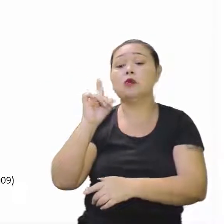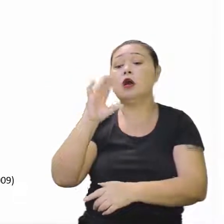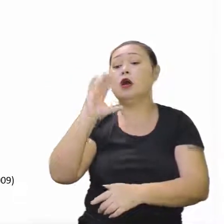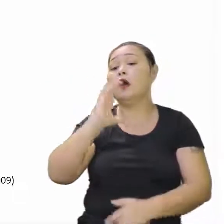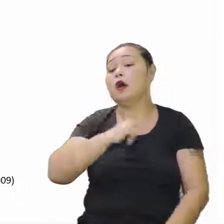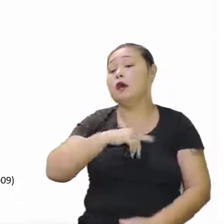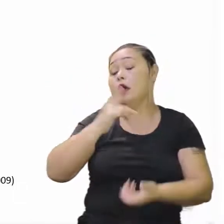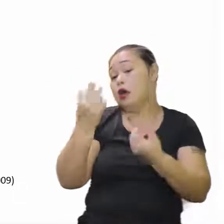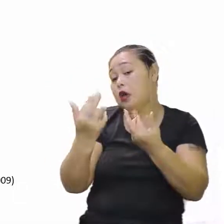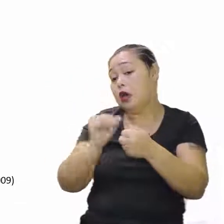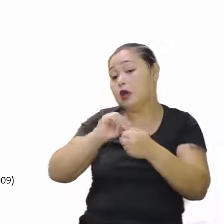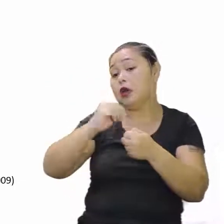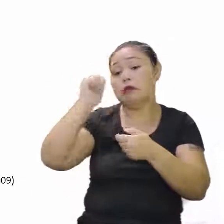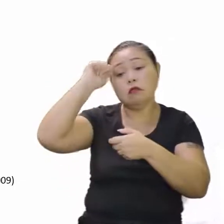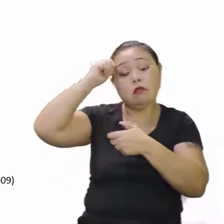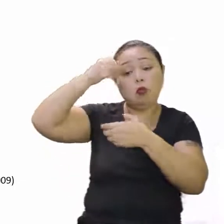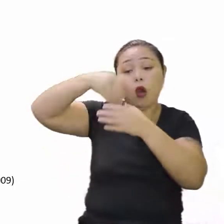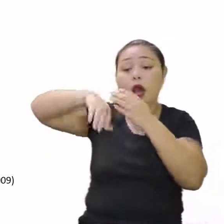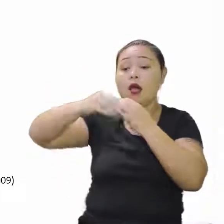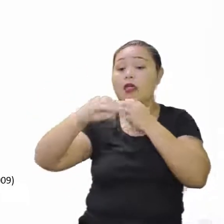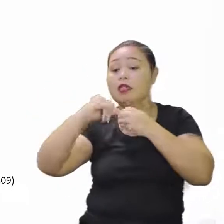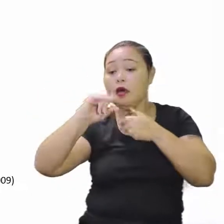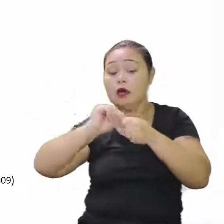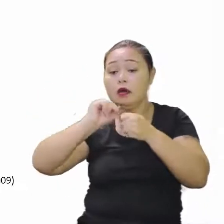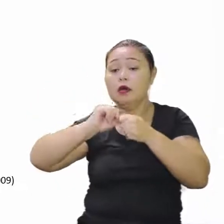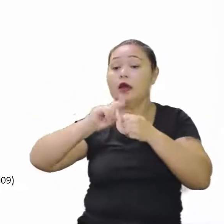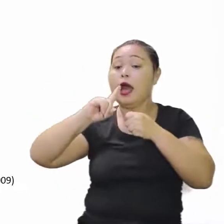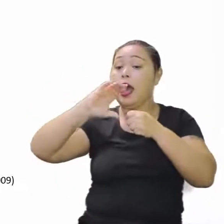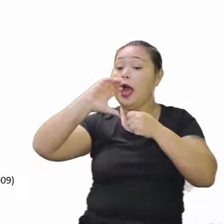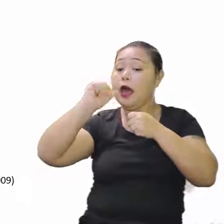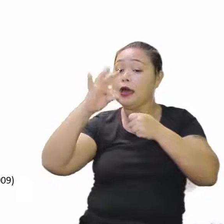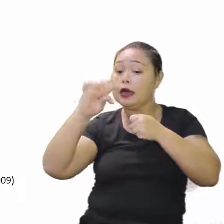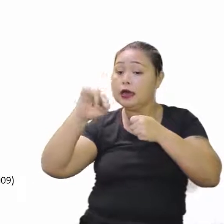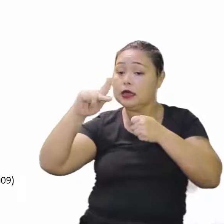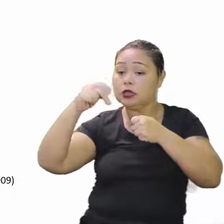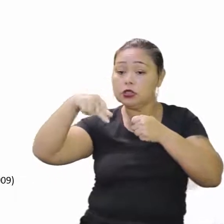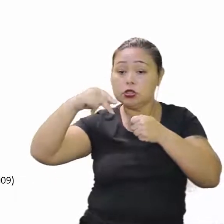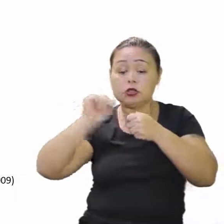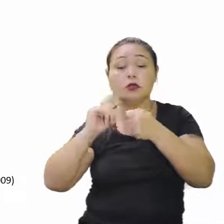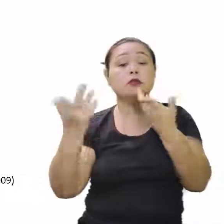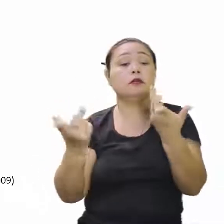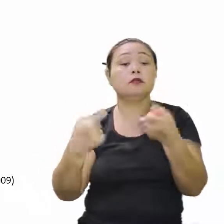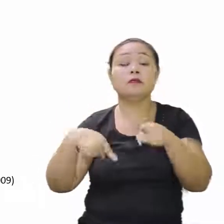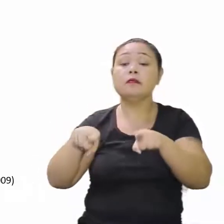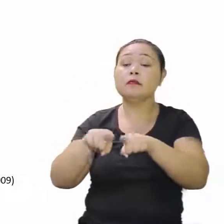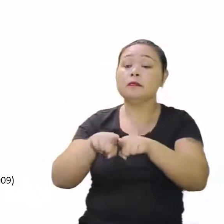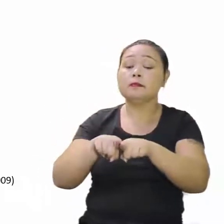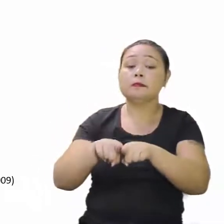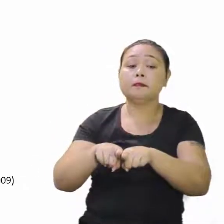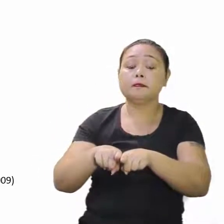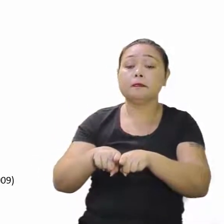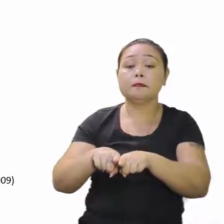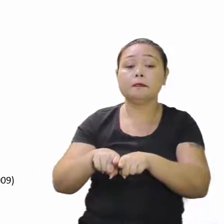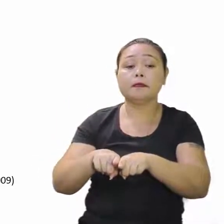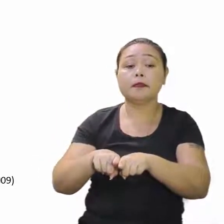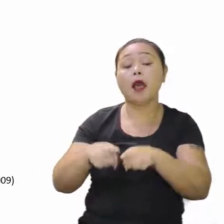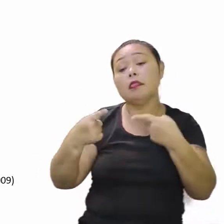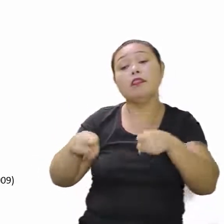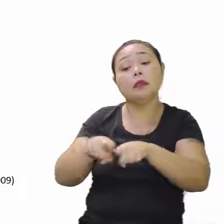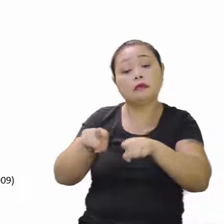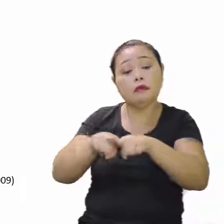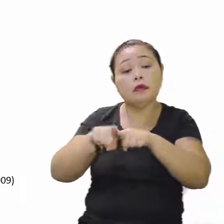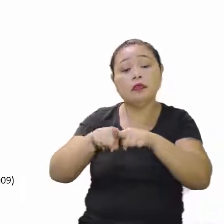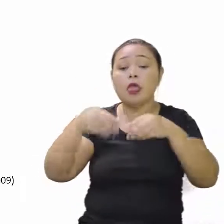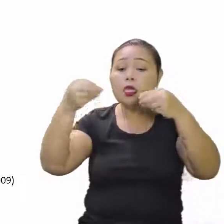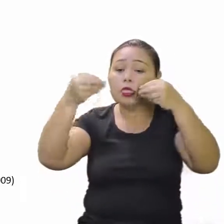pupunha, o açaí, a castanha, pode levar a empobrecimento